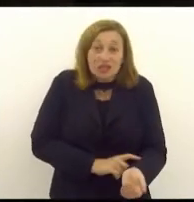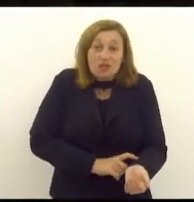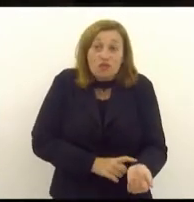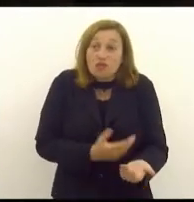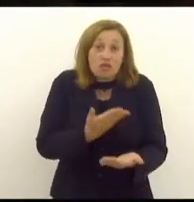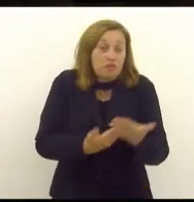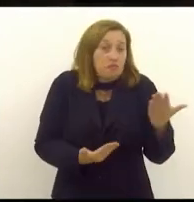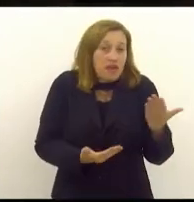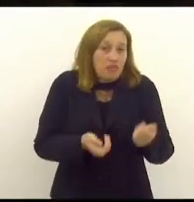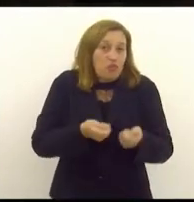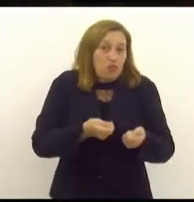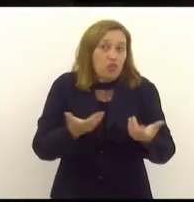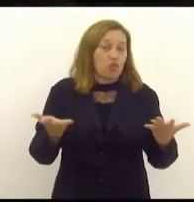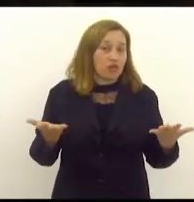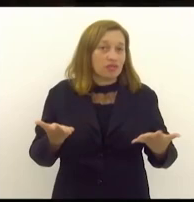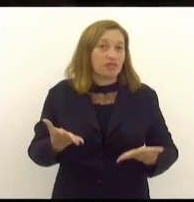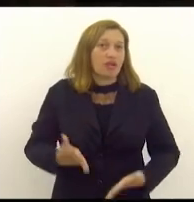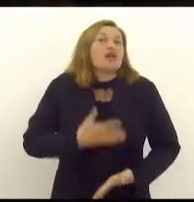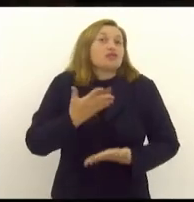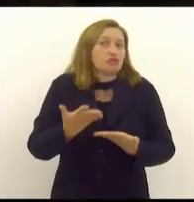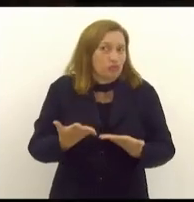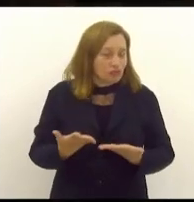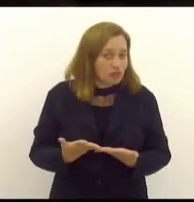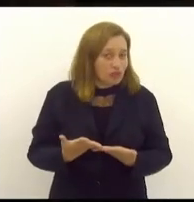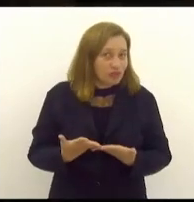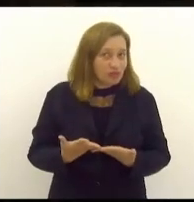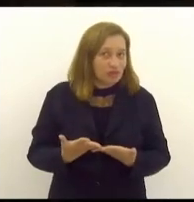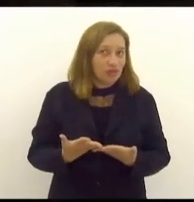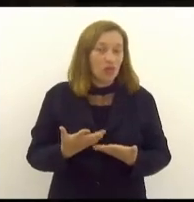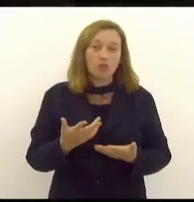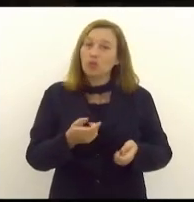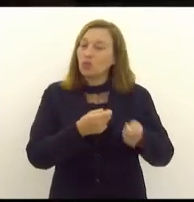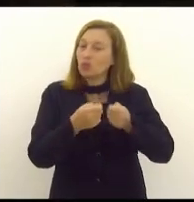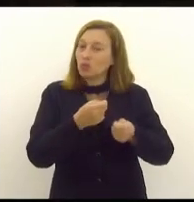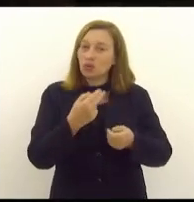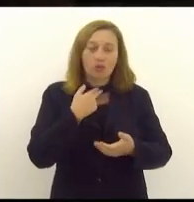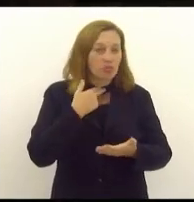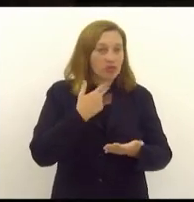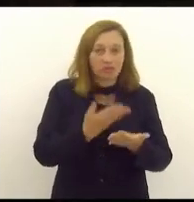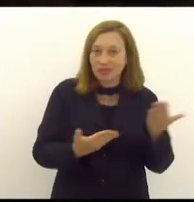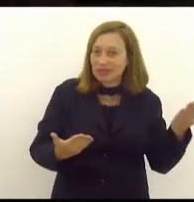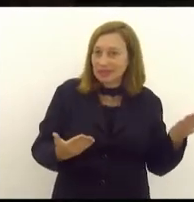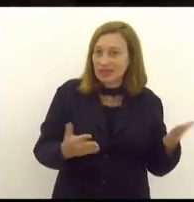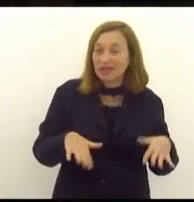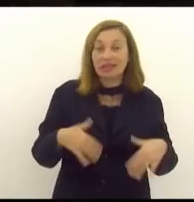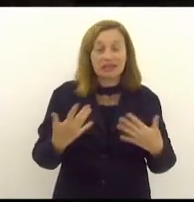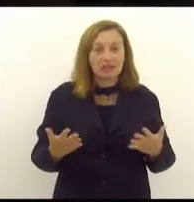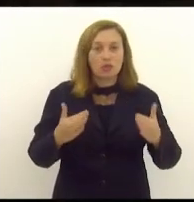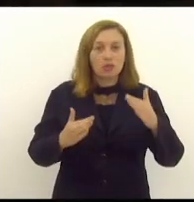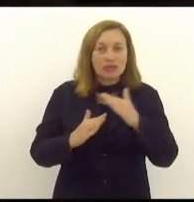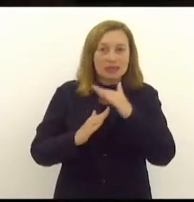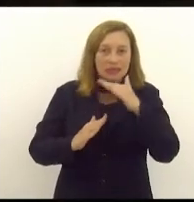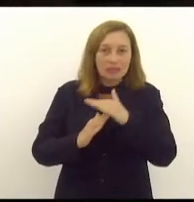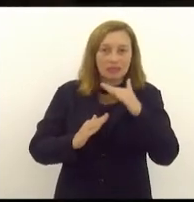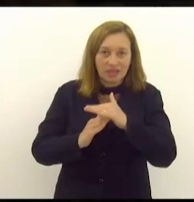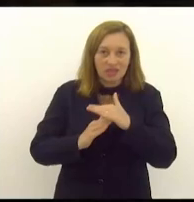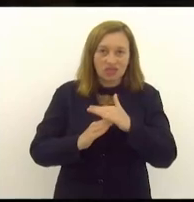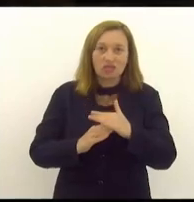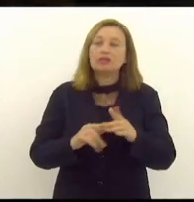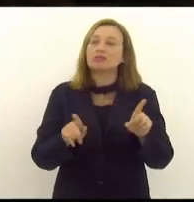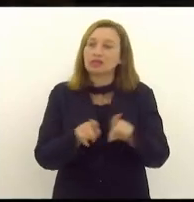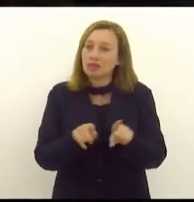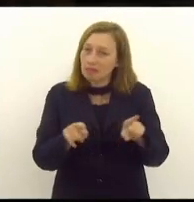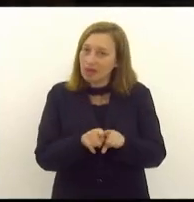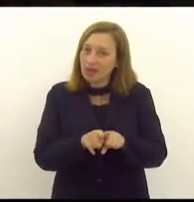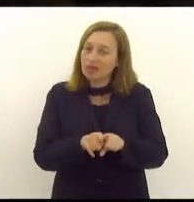controle aí me assusta que o controle a gente não deve perder então esse limite também